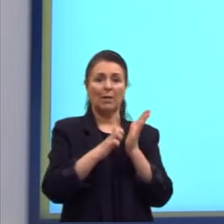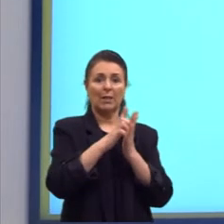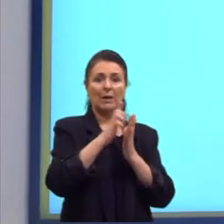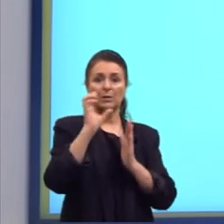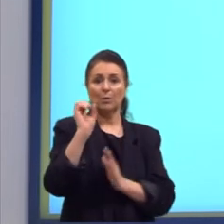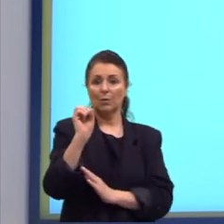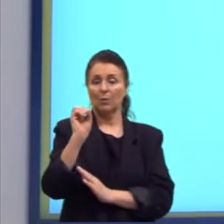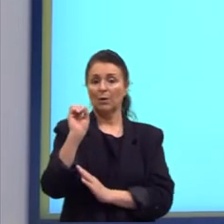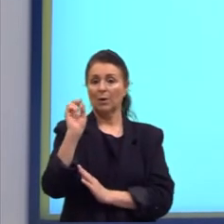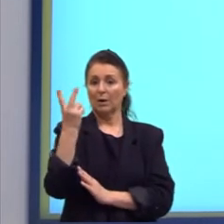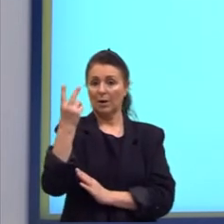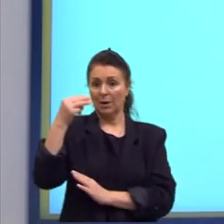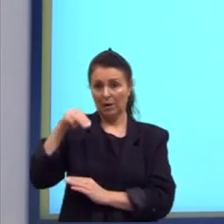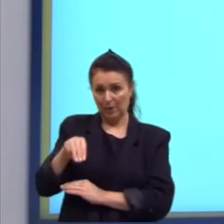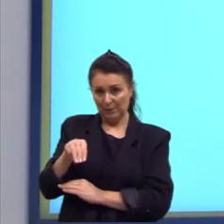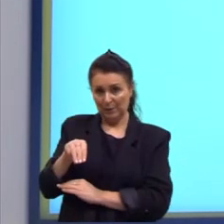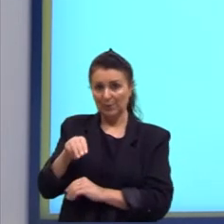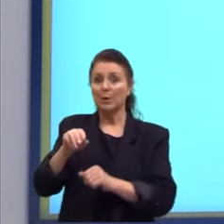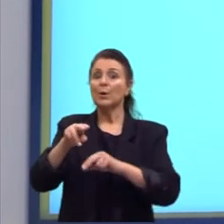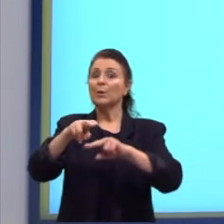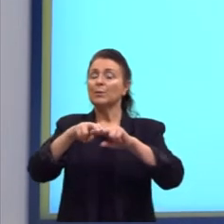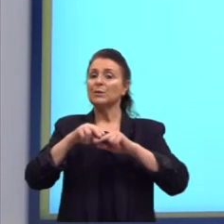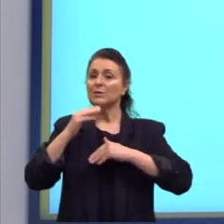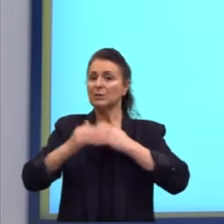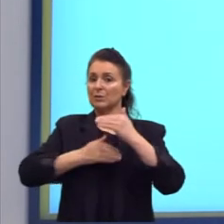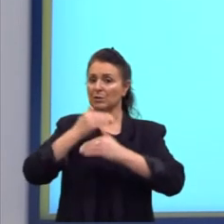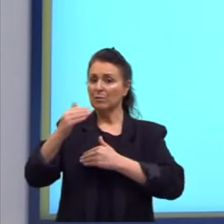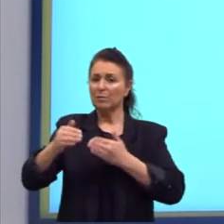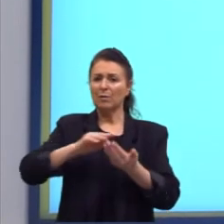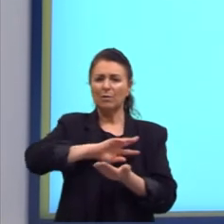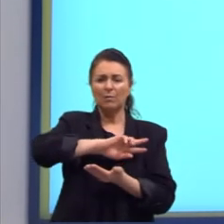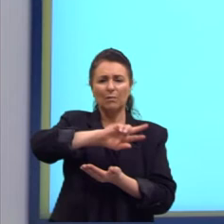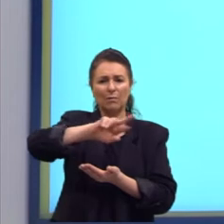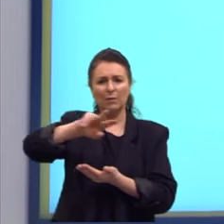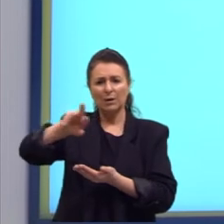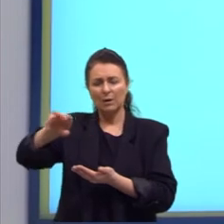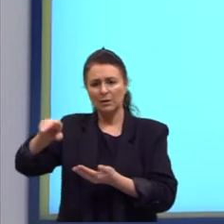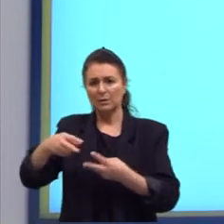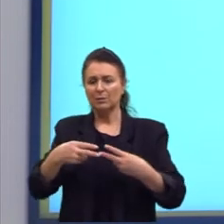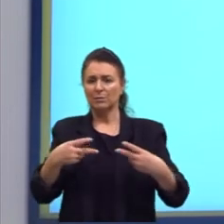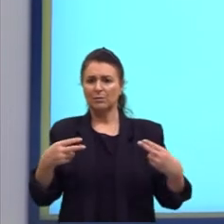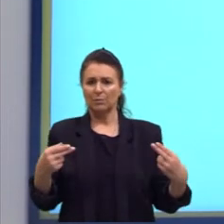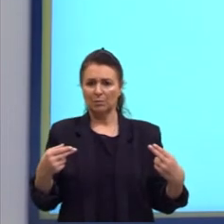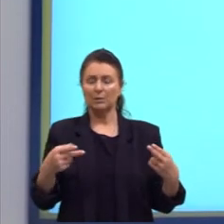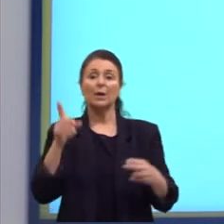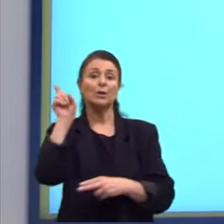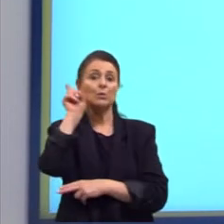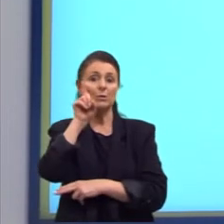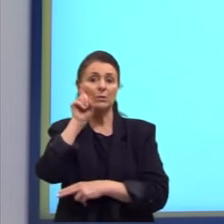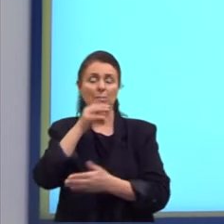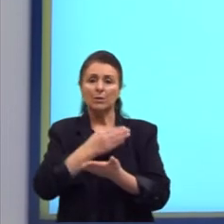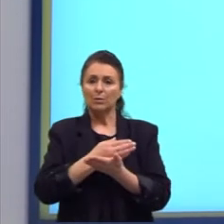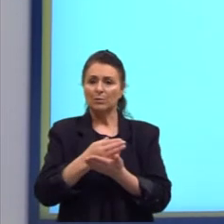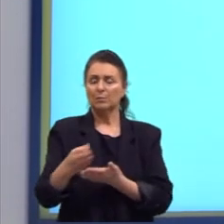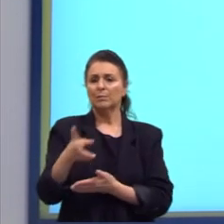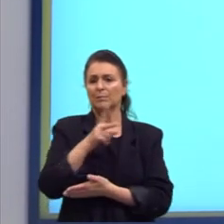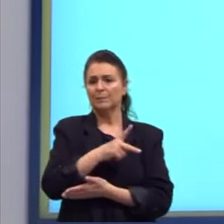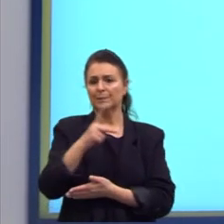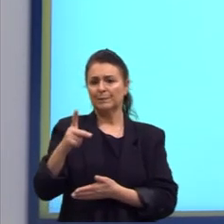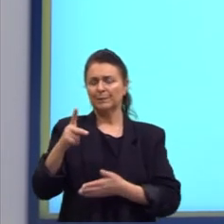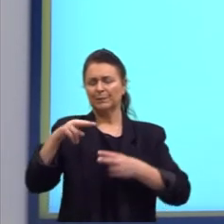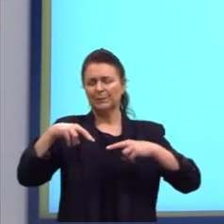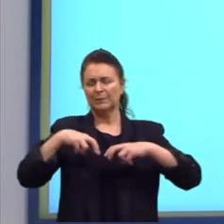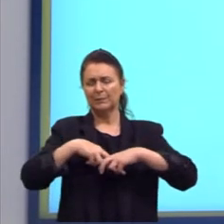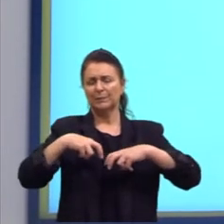Una então por isso que ele desenvolveu várias coisas na física tá E aí ele se tornou professor né também de física